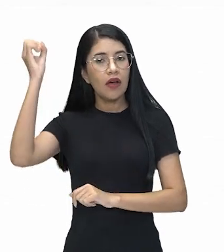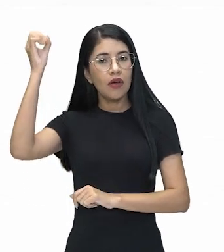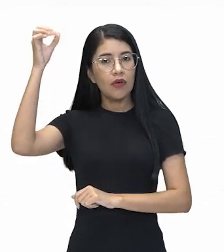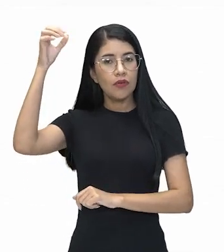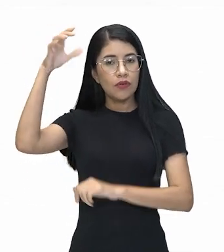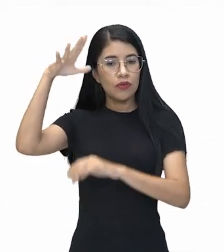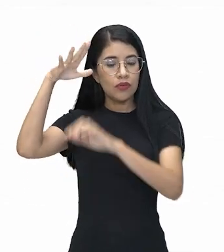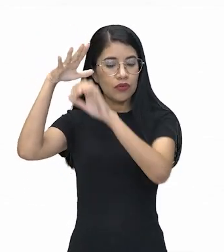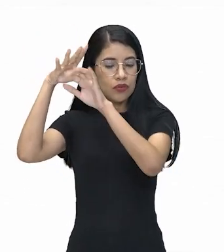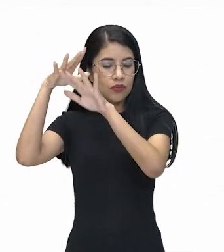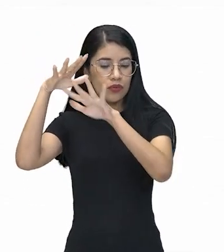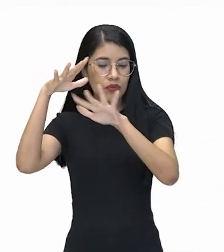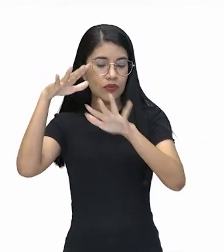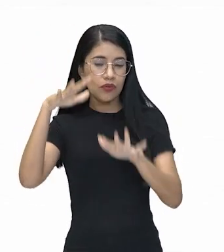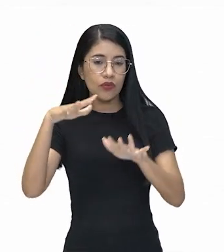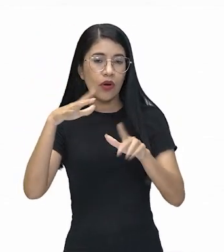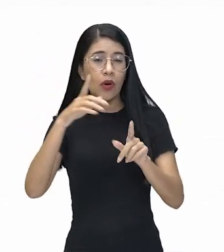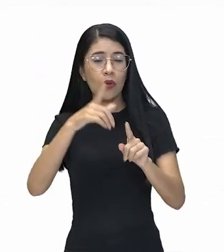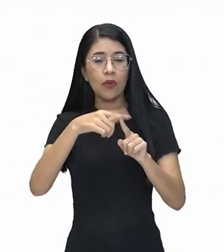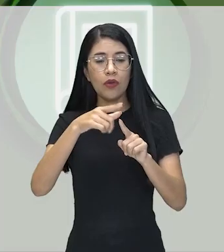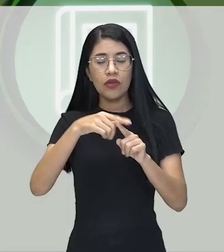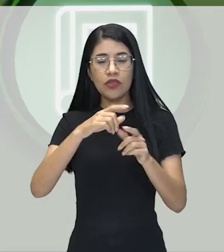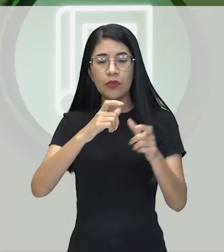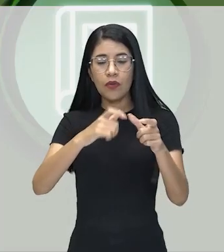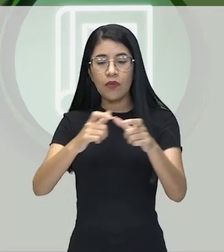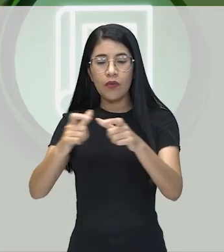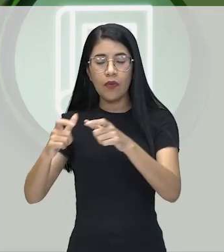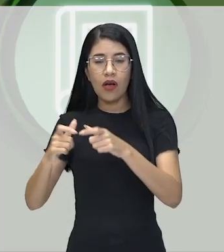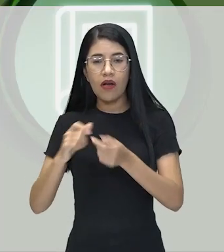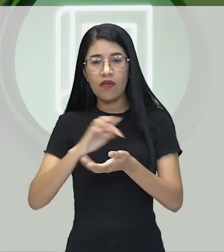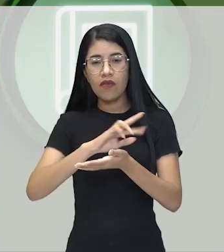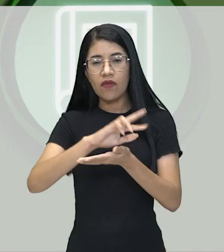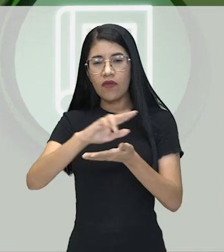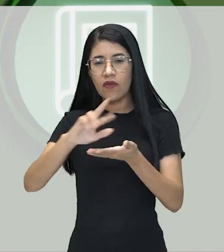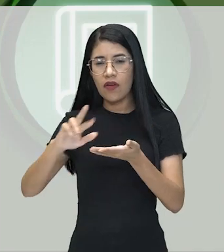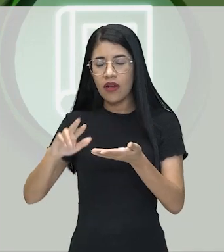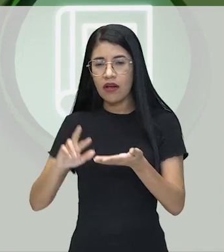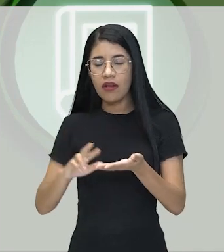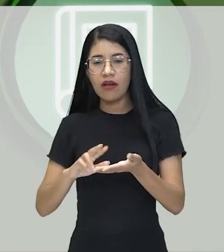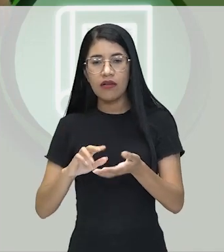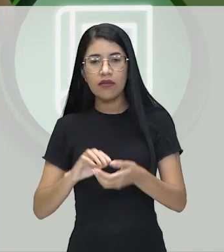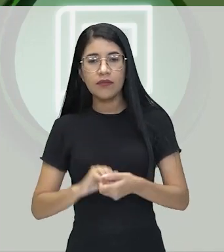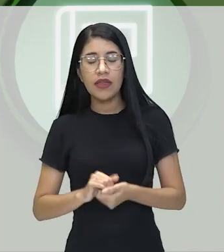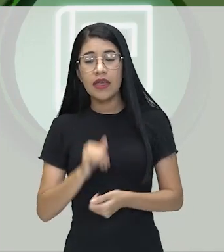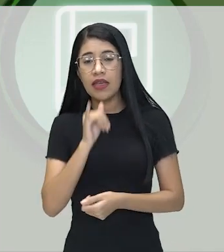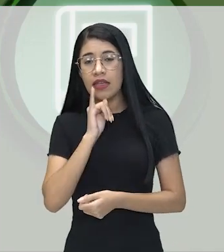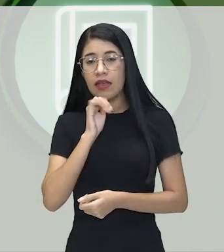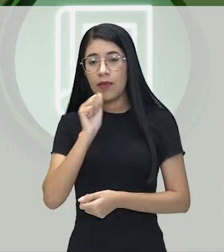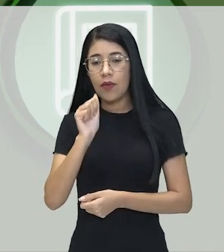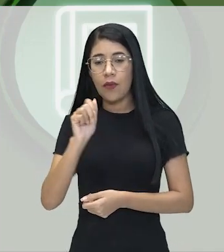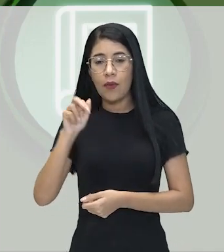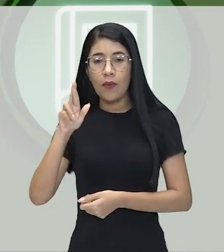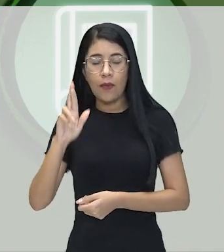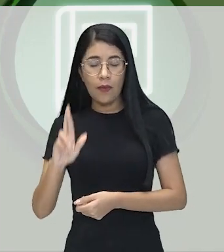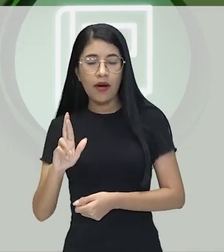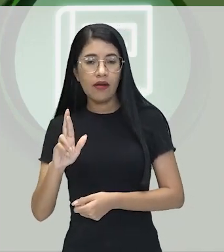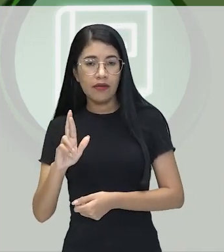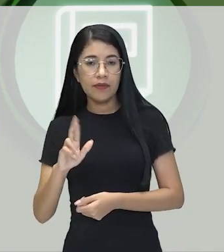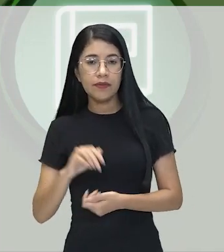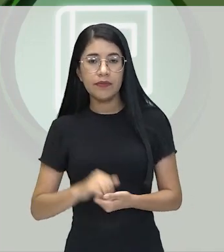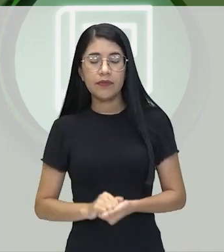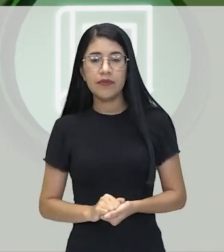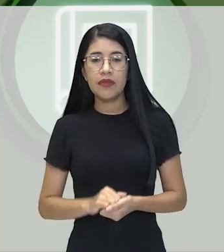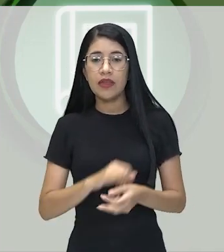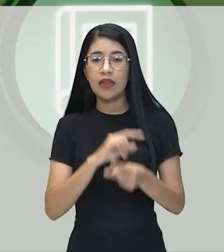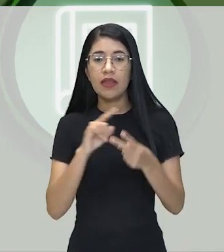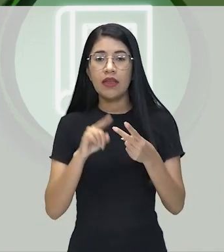propaga por diversos tipos de meio, tá, pessoal? E aí nós temos, por exemplo, o ar, que é um meio de propagação.